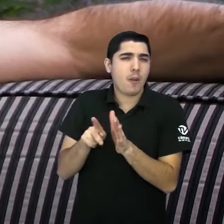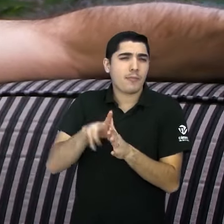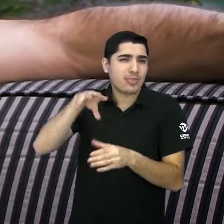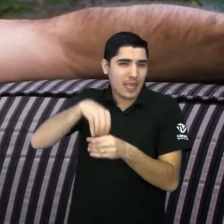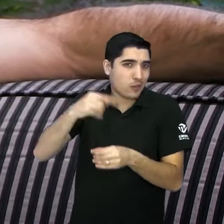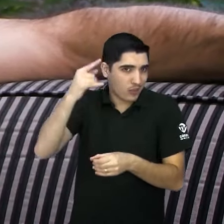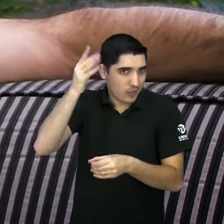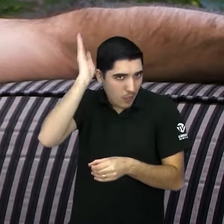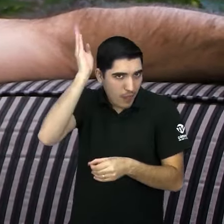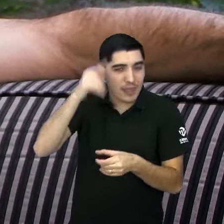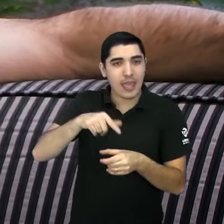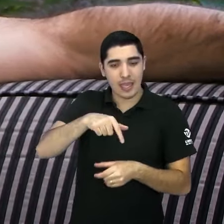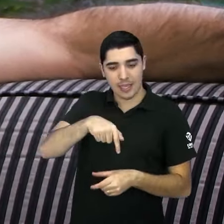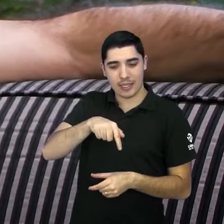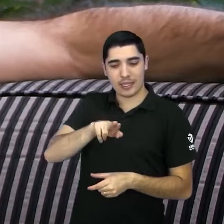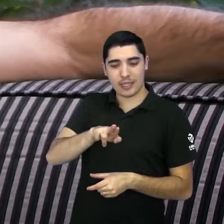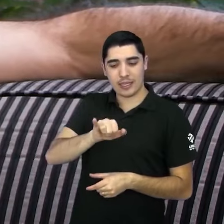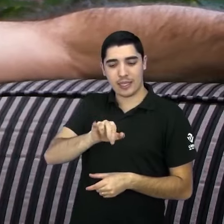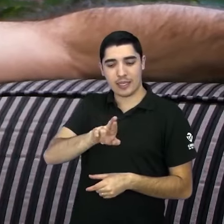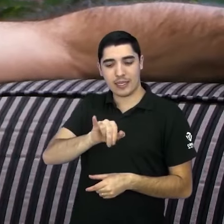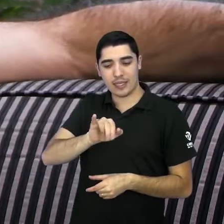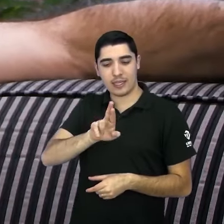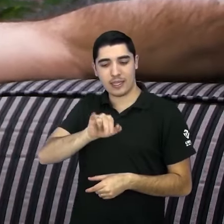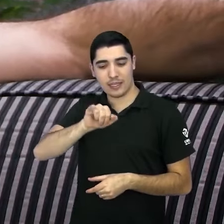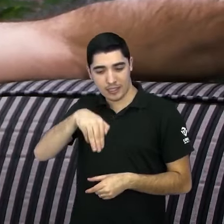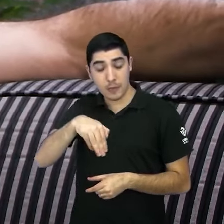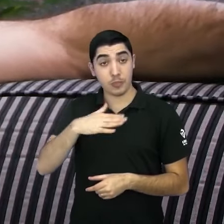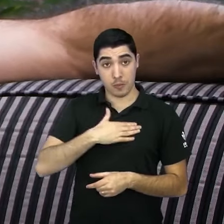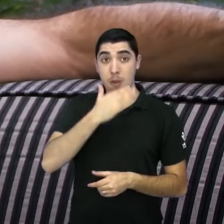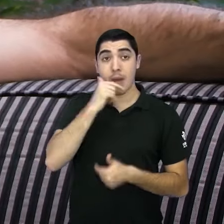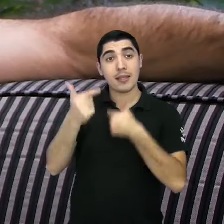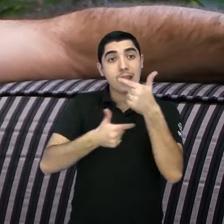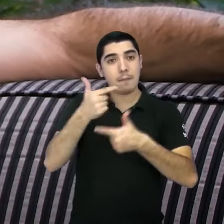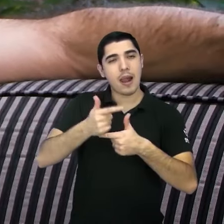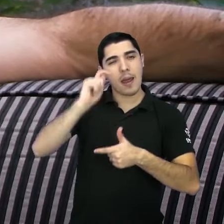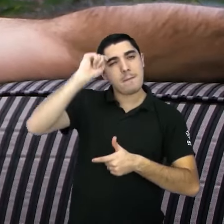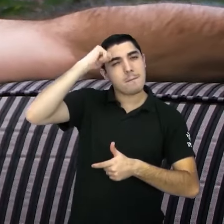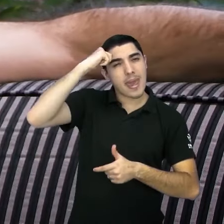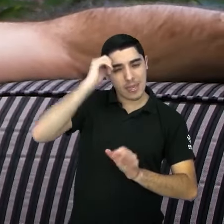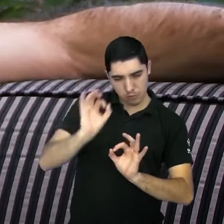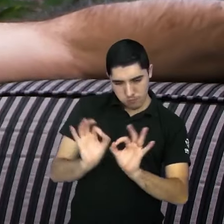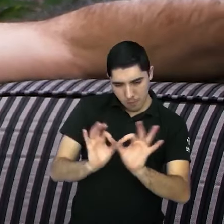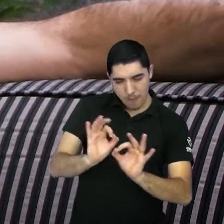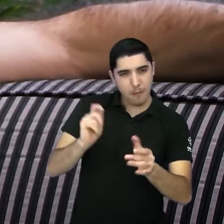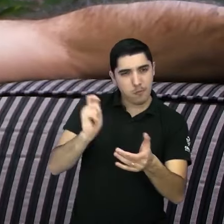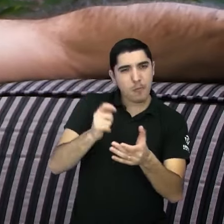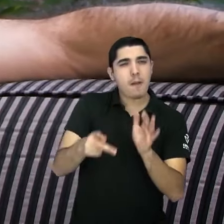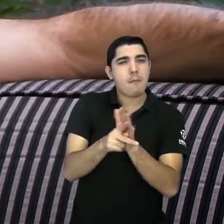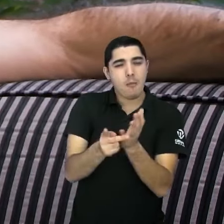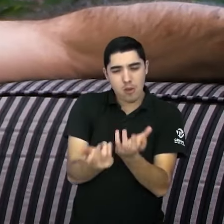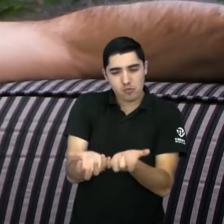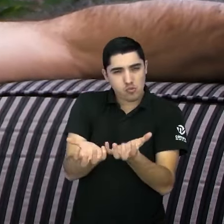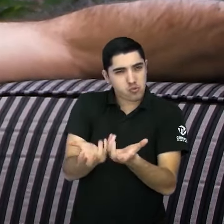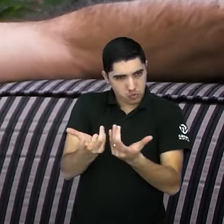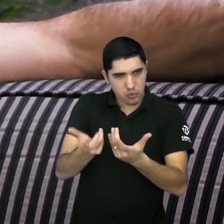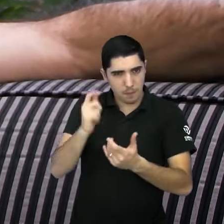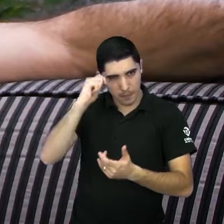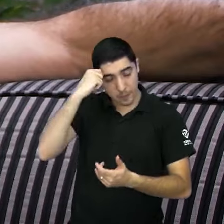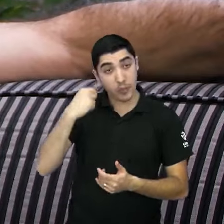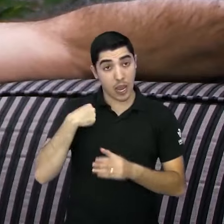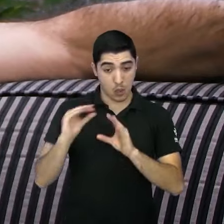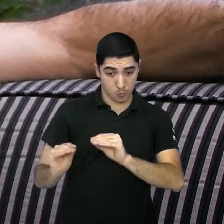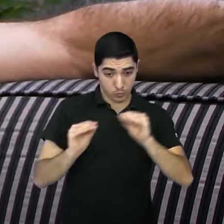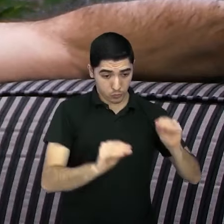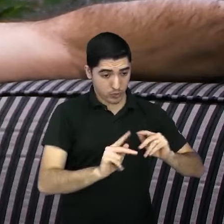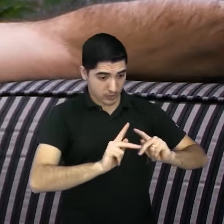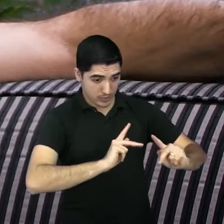de Taubaté, né? Eu vim de Quiririm, né? Meu pai era produtor de carvão vegetal, etc. Aí cheguei